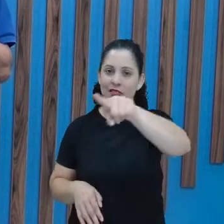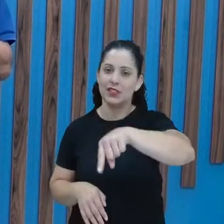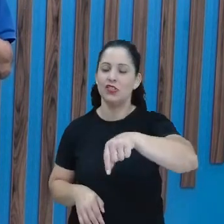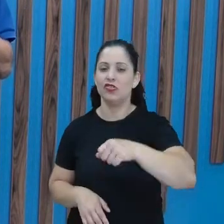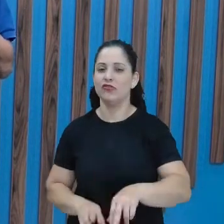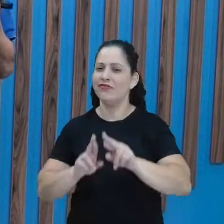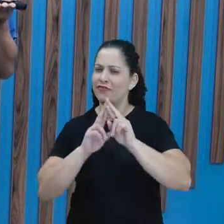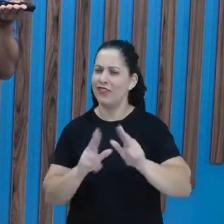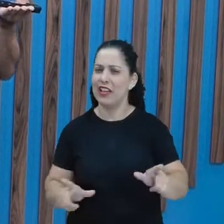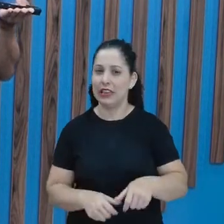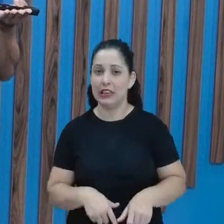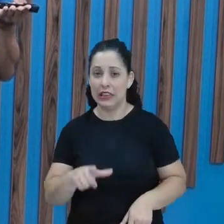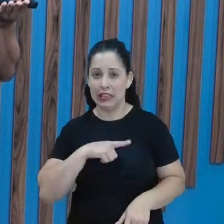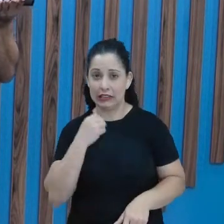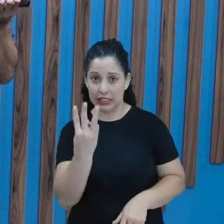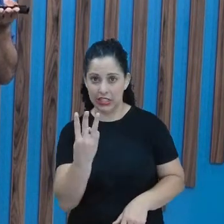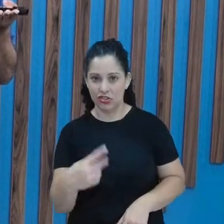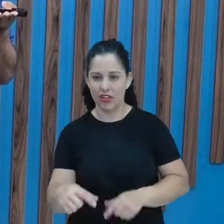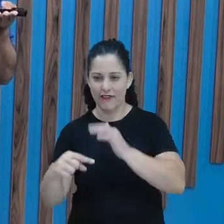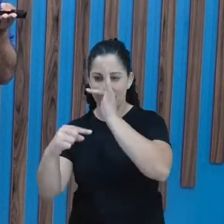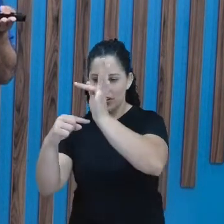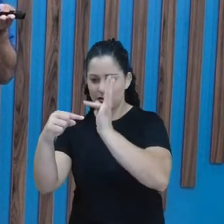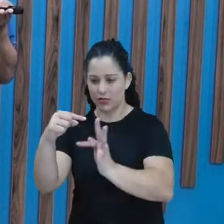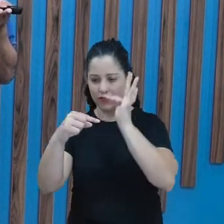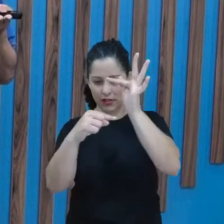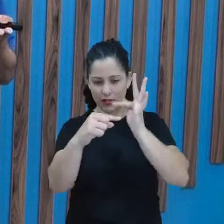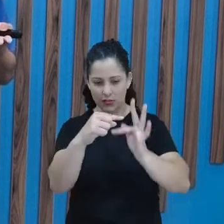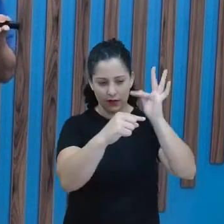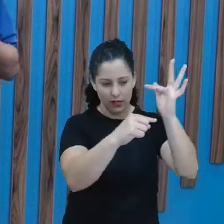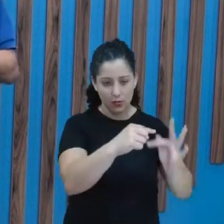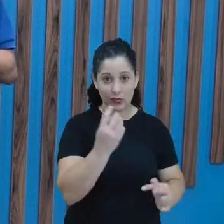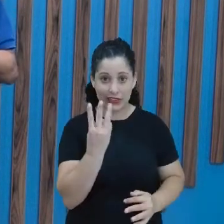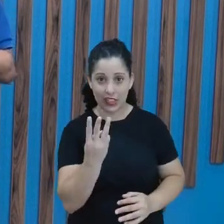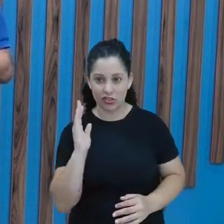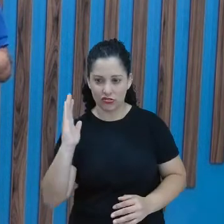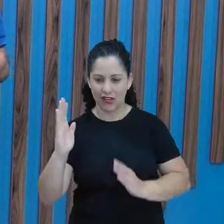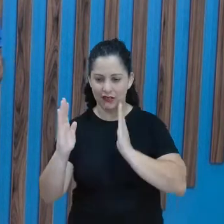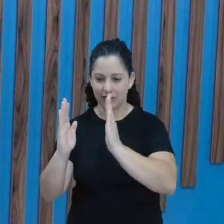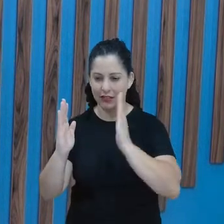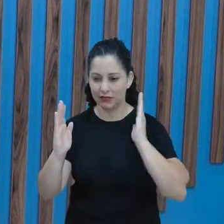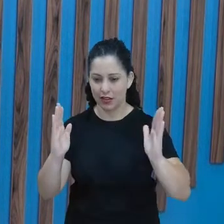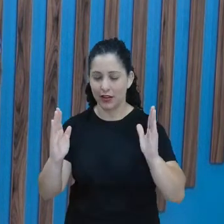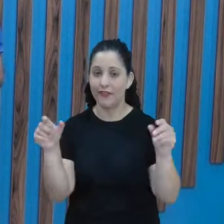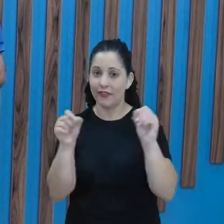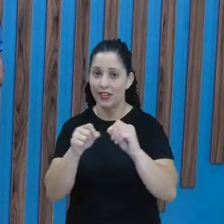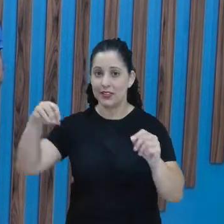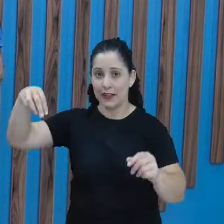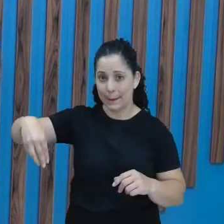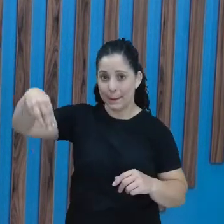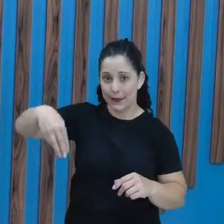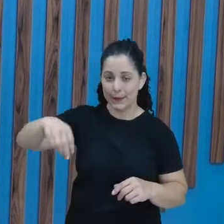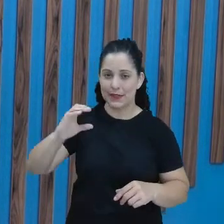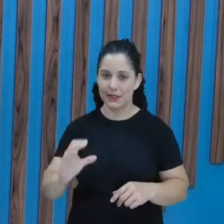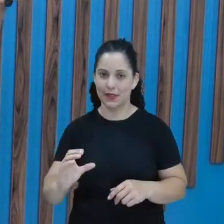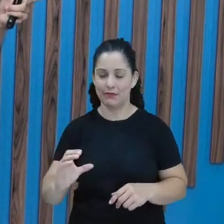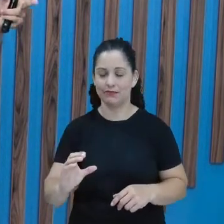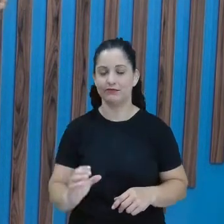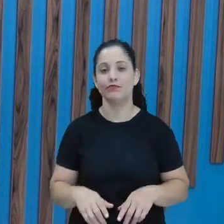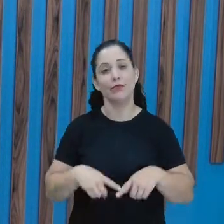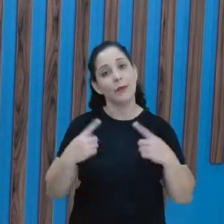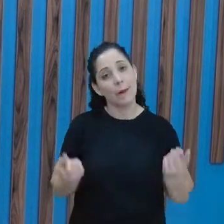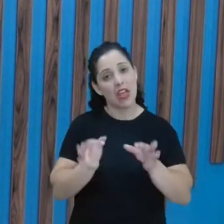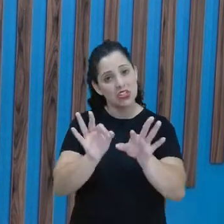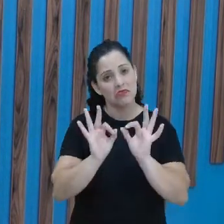for três frações, fazer o MMC. A não ser que você já esteja craque demais em borboleta e você faz dois,